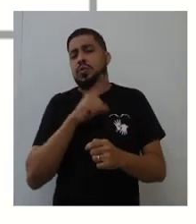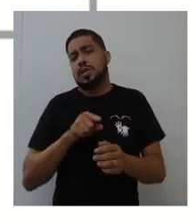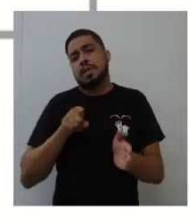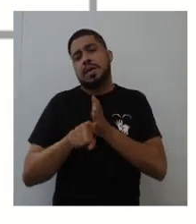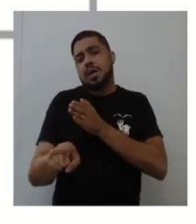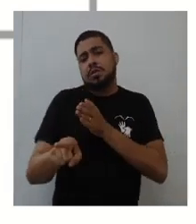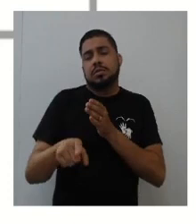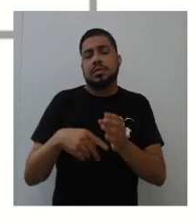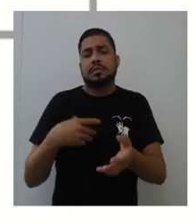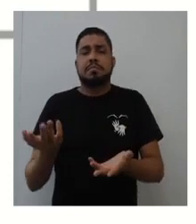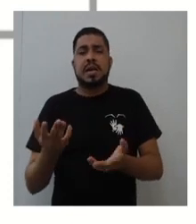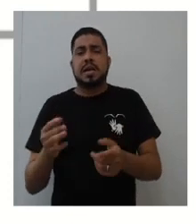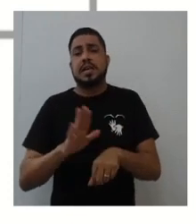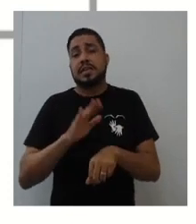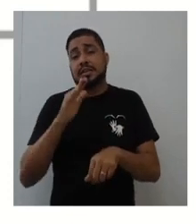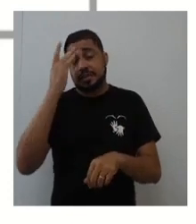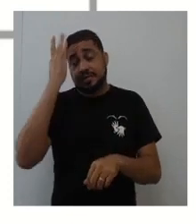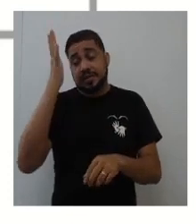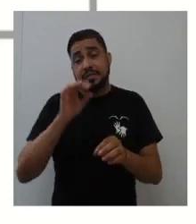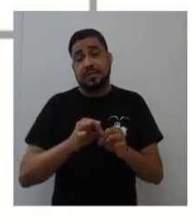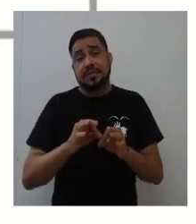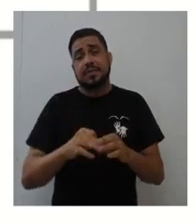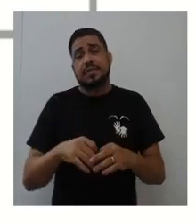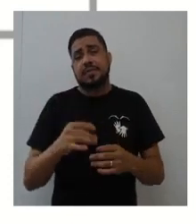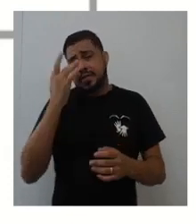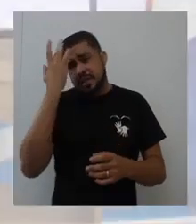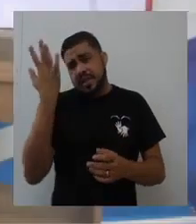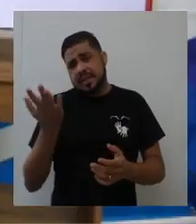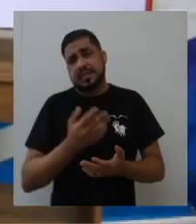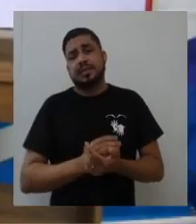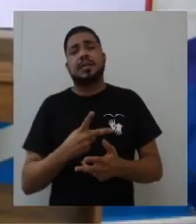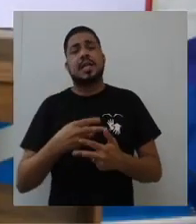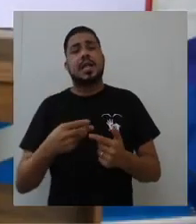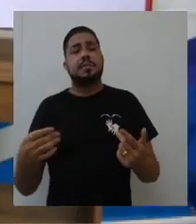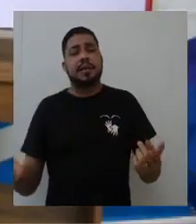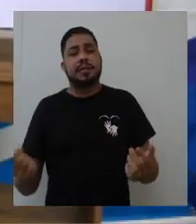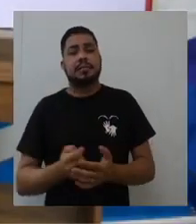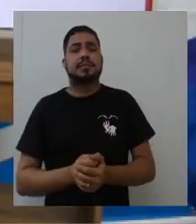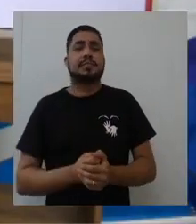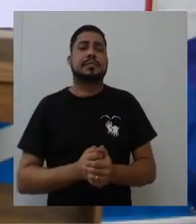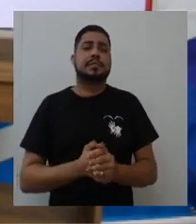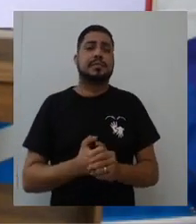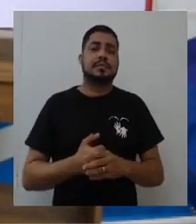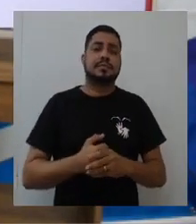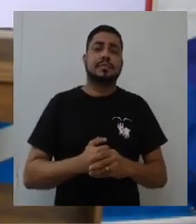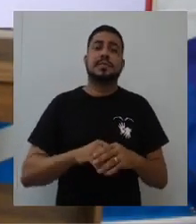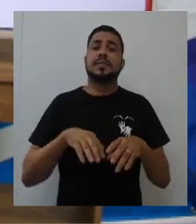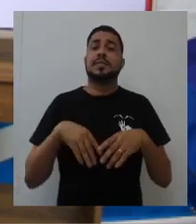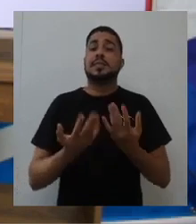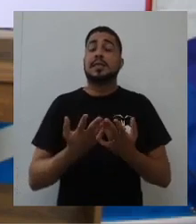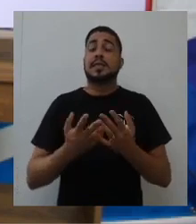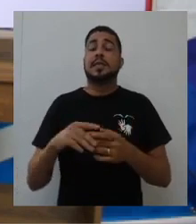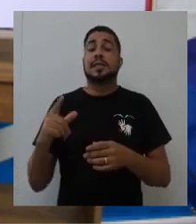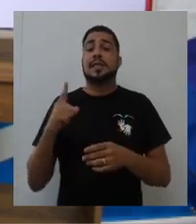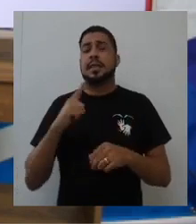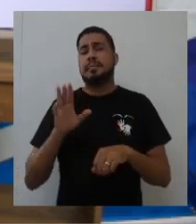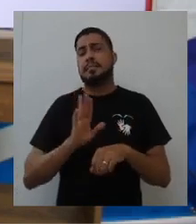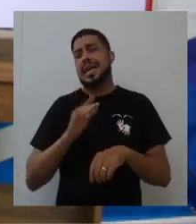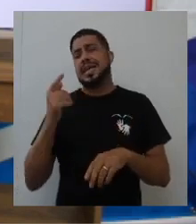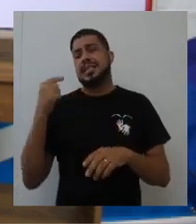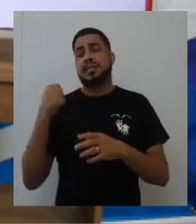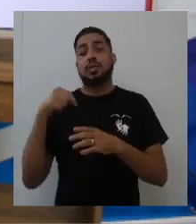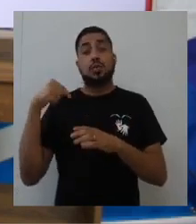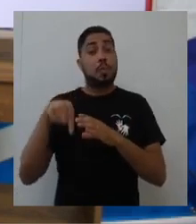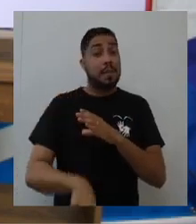das questões mais fáceis, certo? Aquilo que você vê são os elementos que estão impressos ali. Já as questões mais